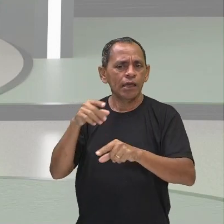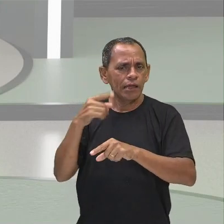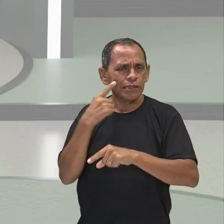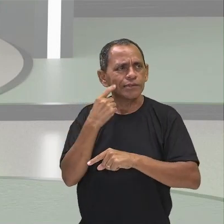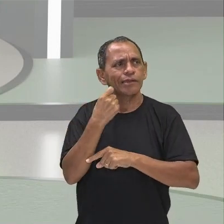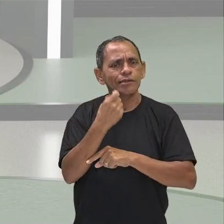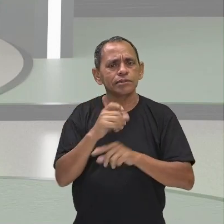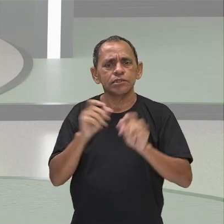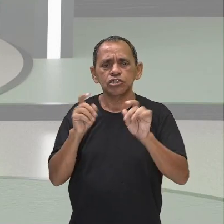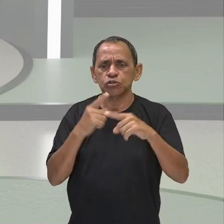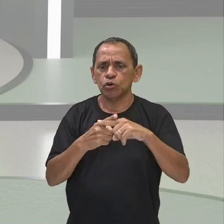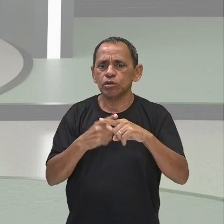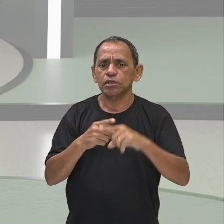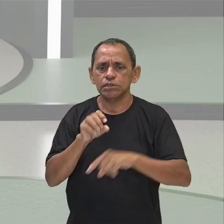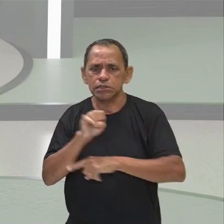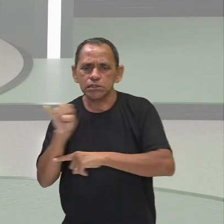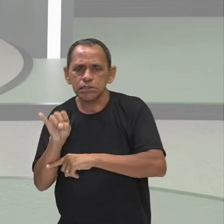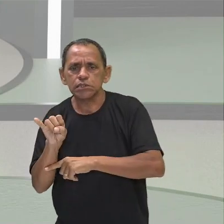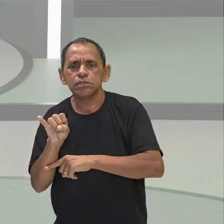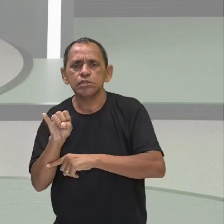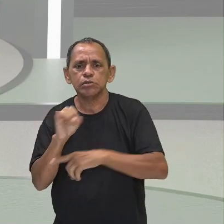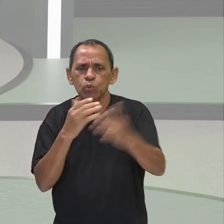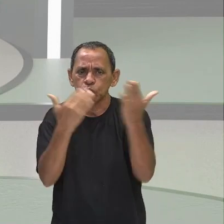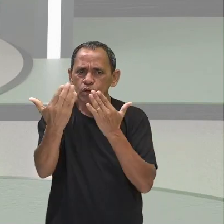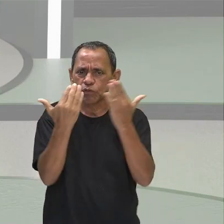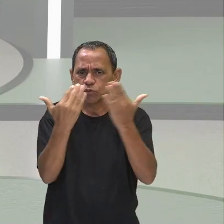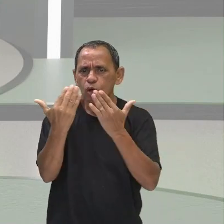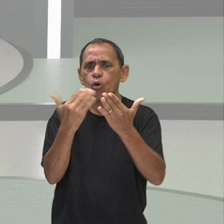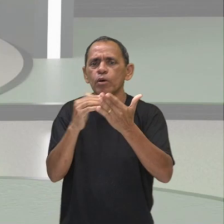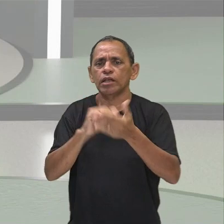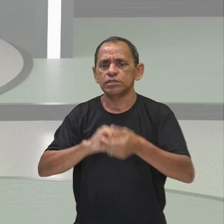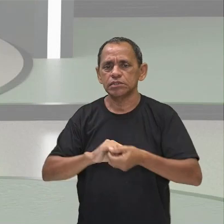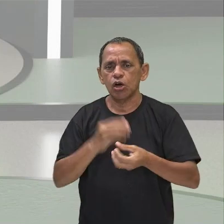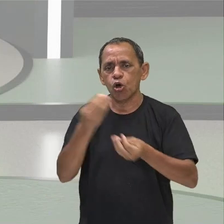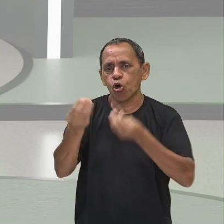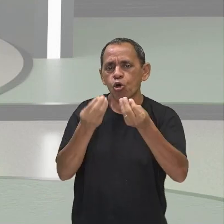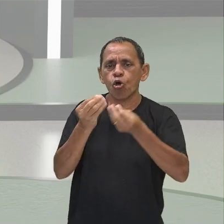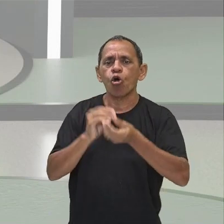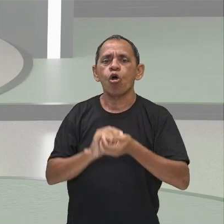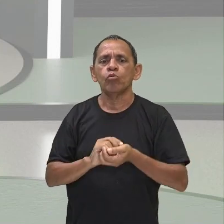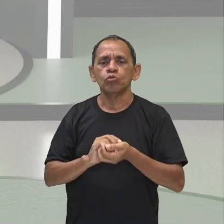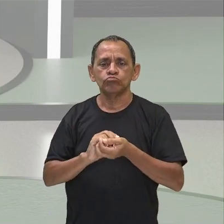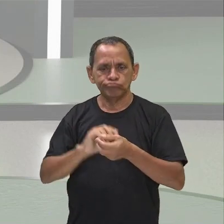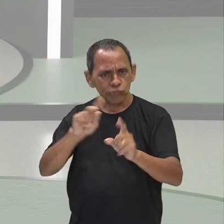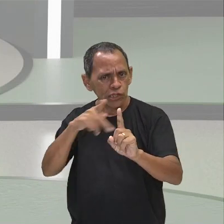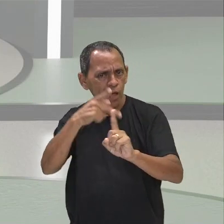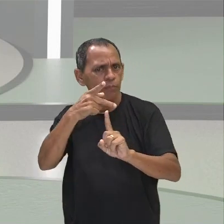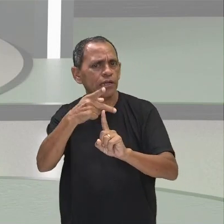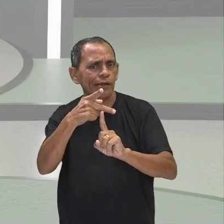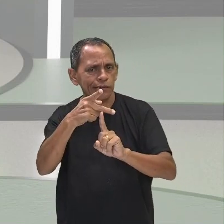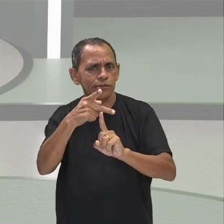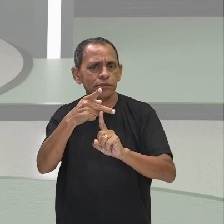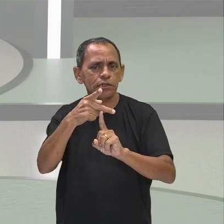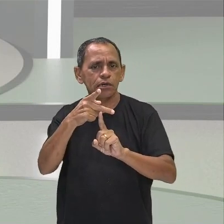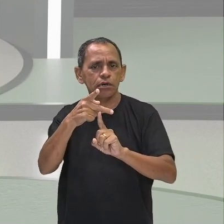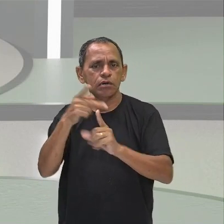pudéssemos fazer uma analogia, nós teríamos, na replicação, né, da nossa aula de